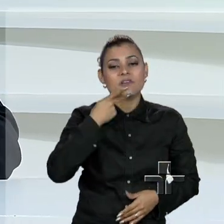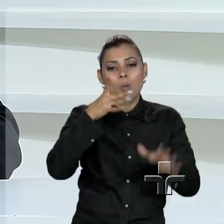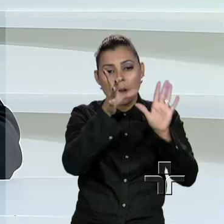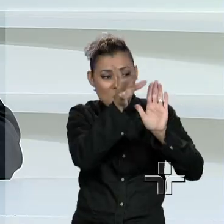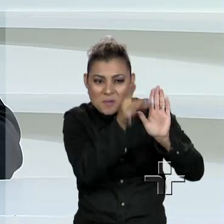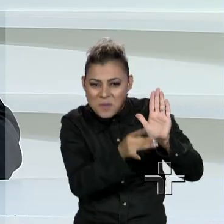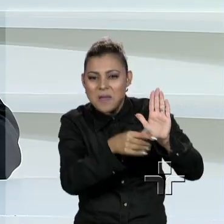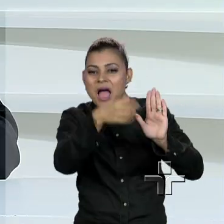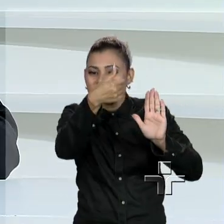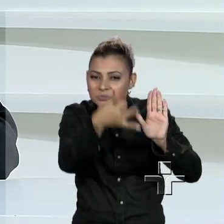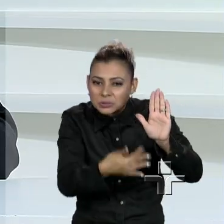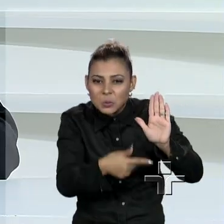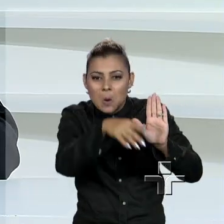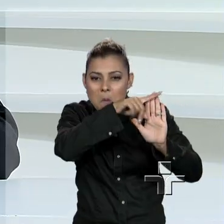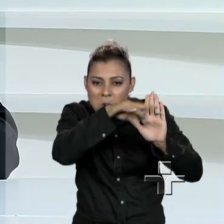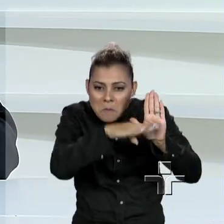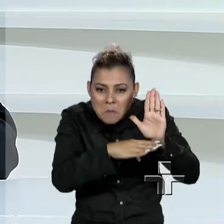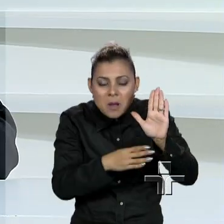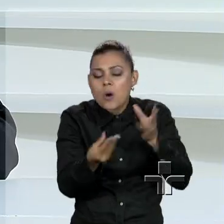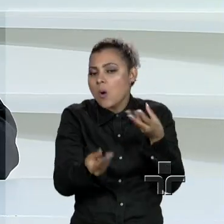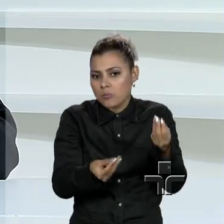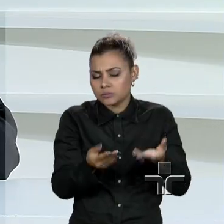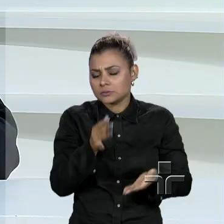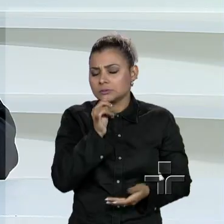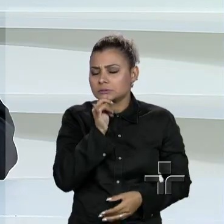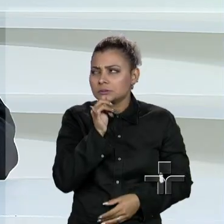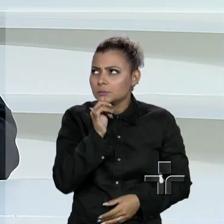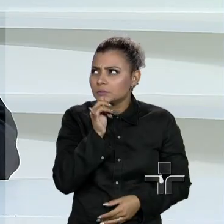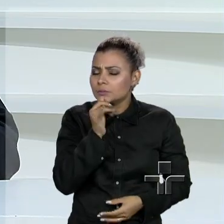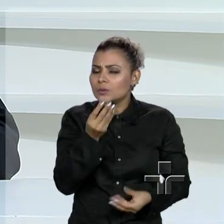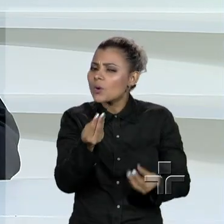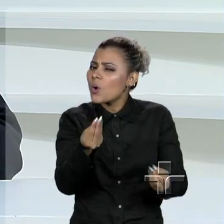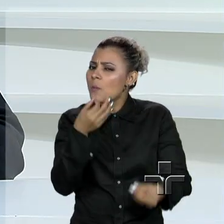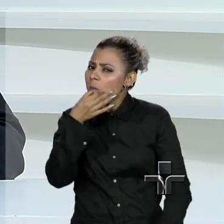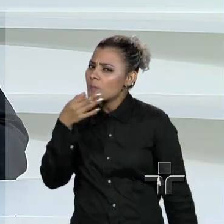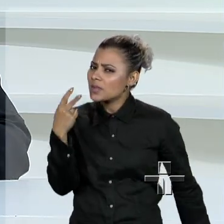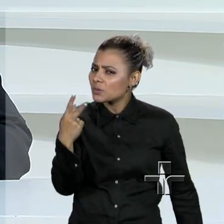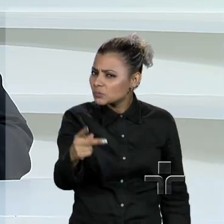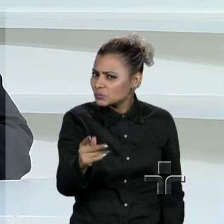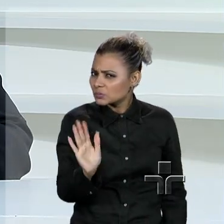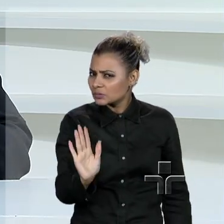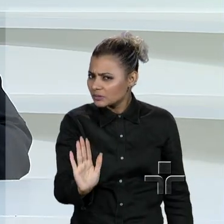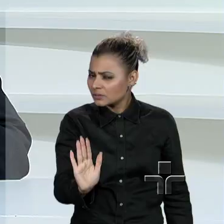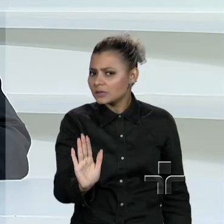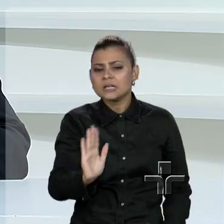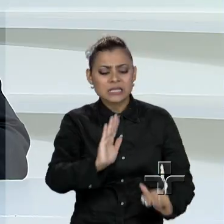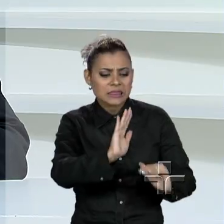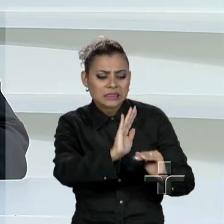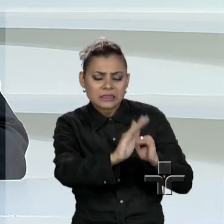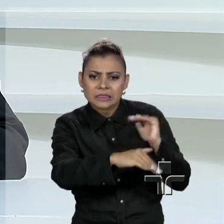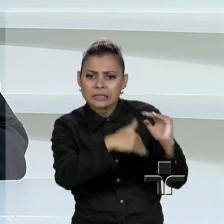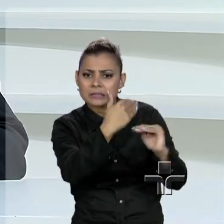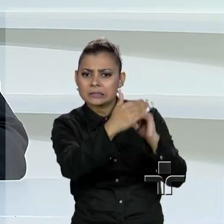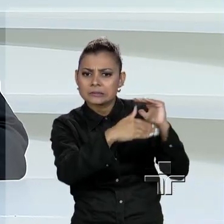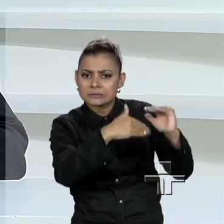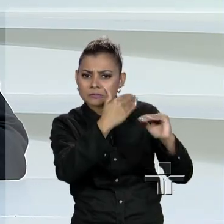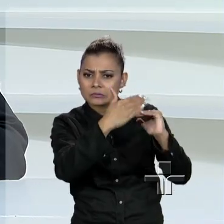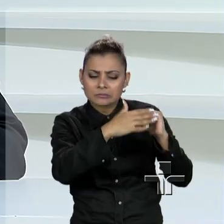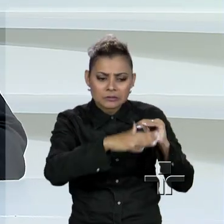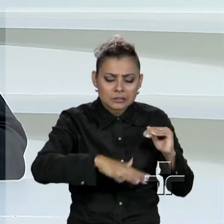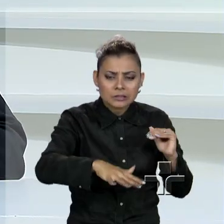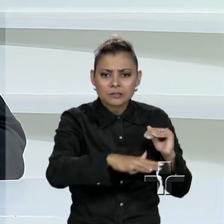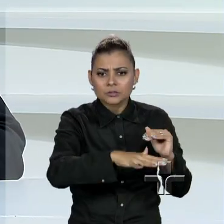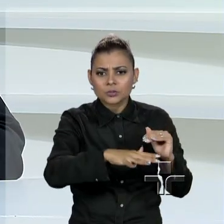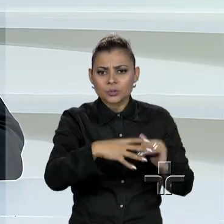descreveu, como é que o senhor vê o desenvolvimento do